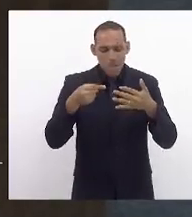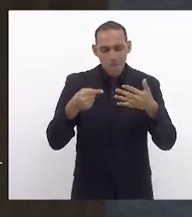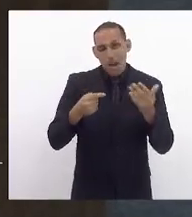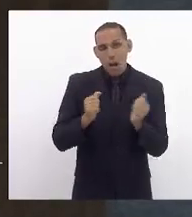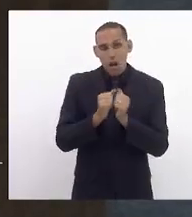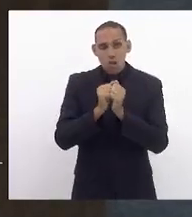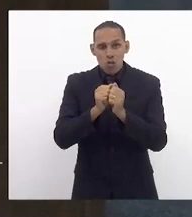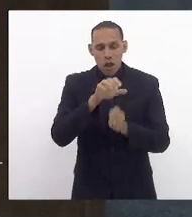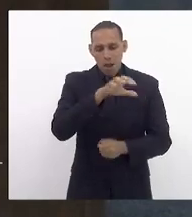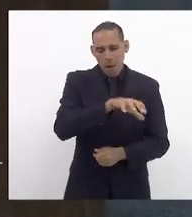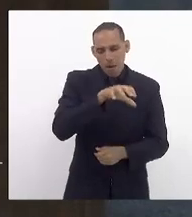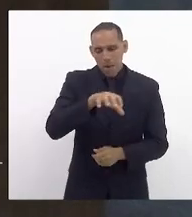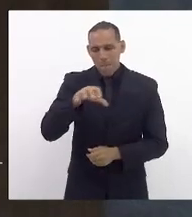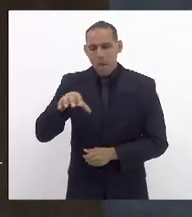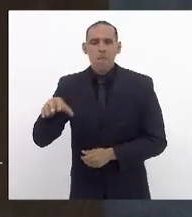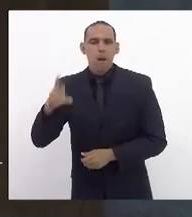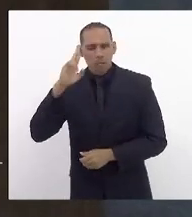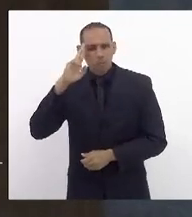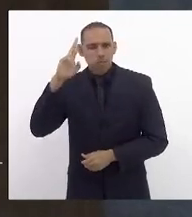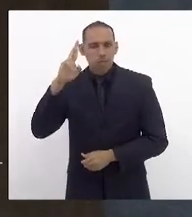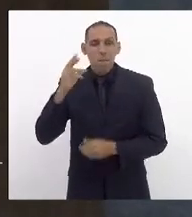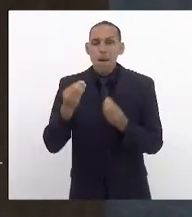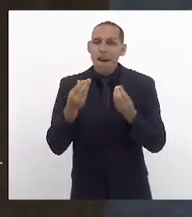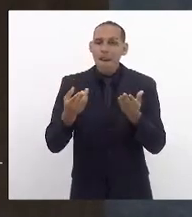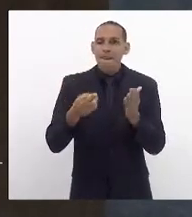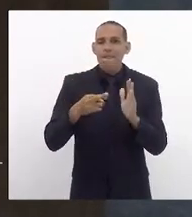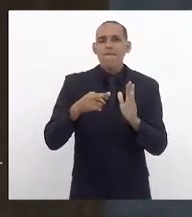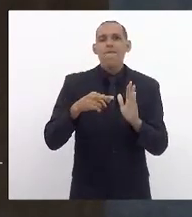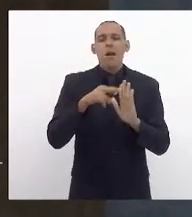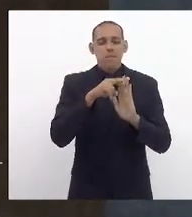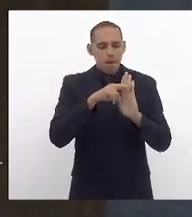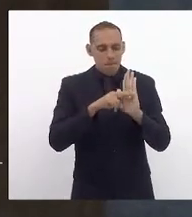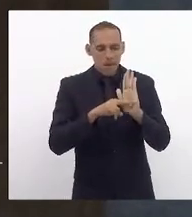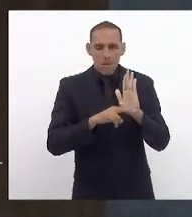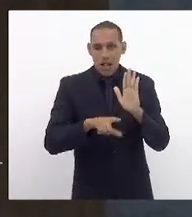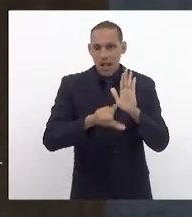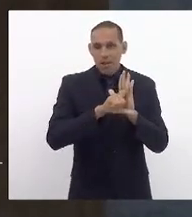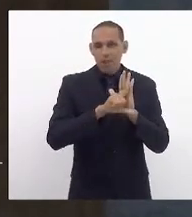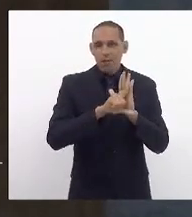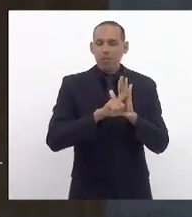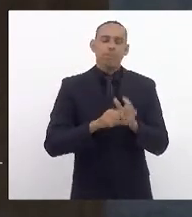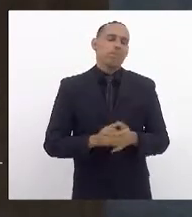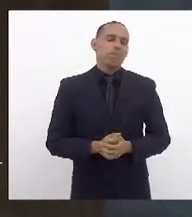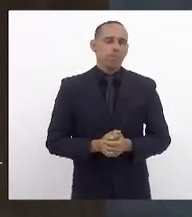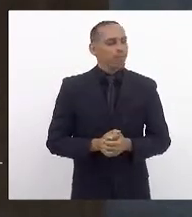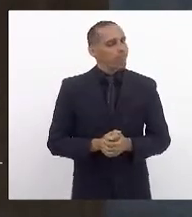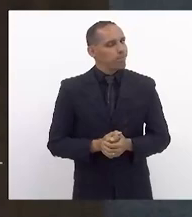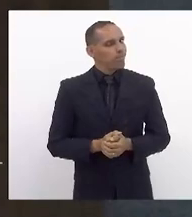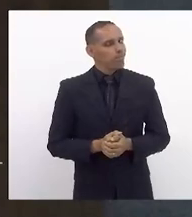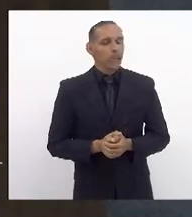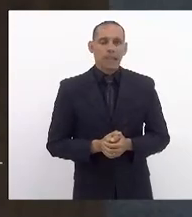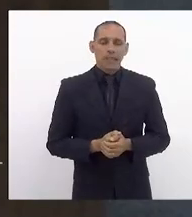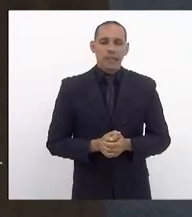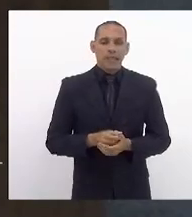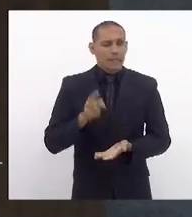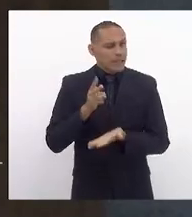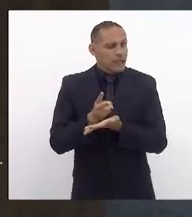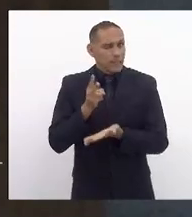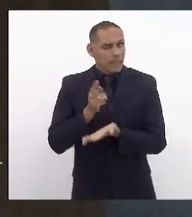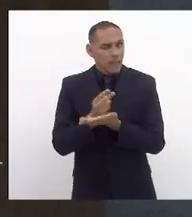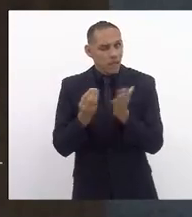órgãos competentes para a regulamentação da presente lei. Ora, sempre